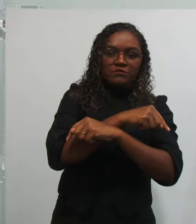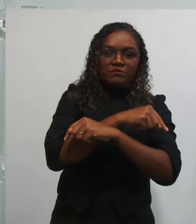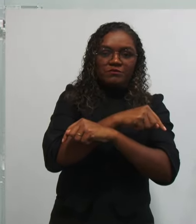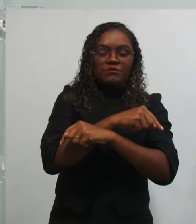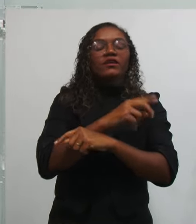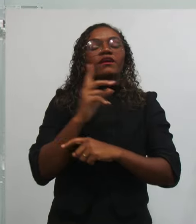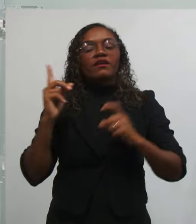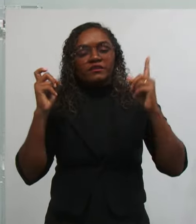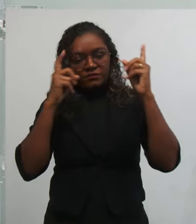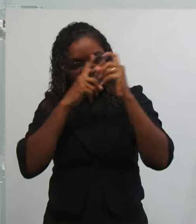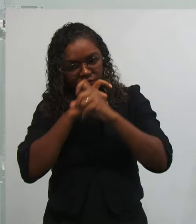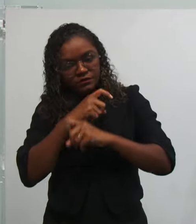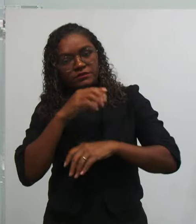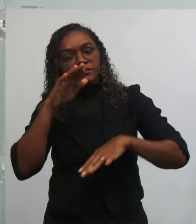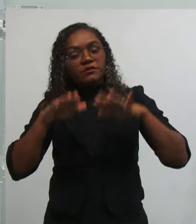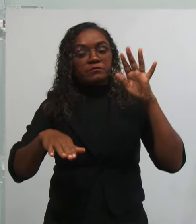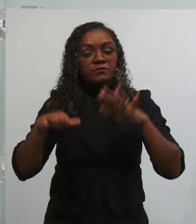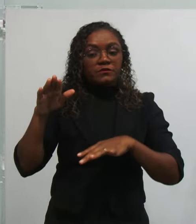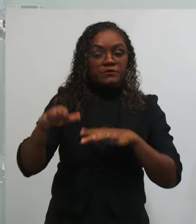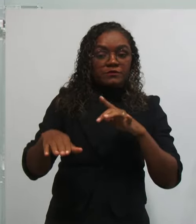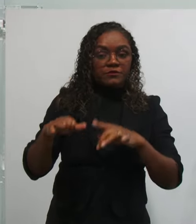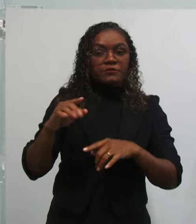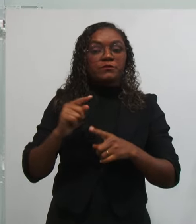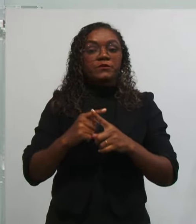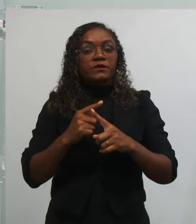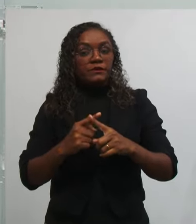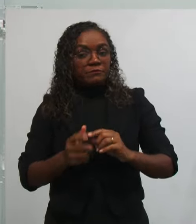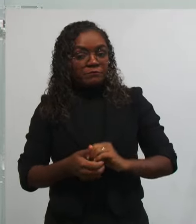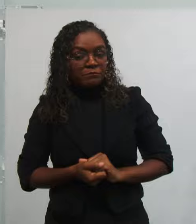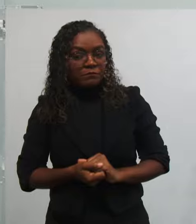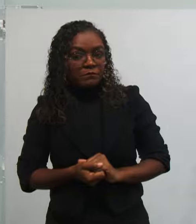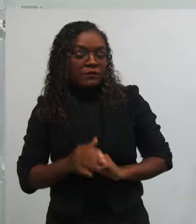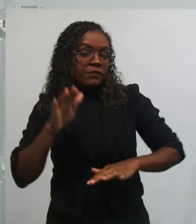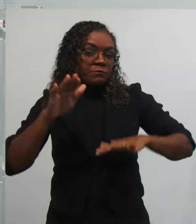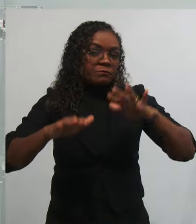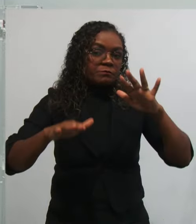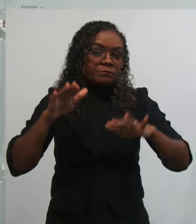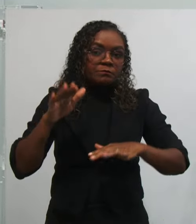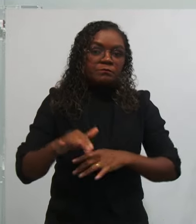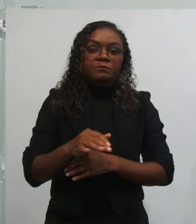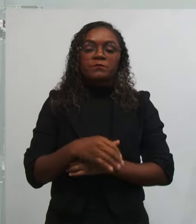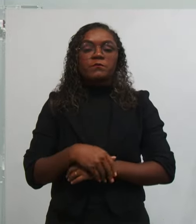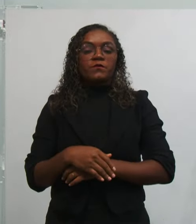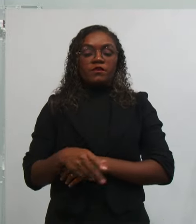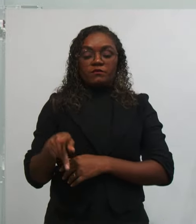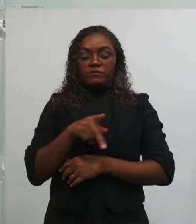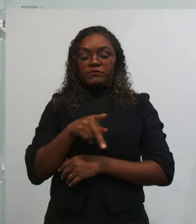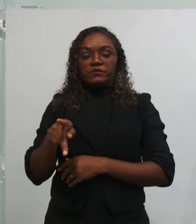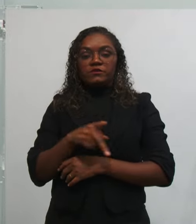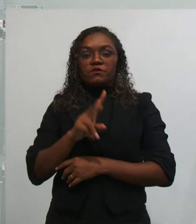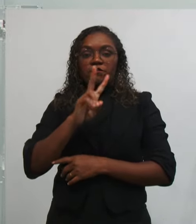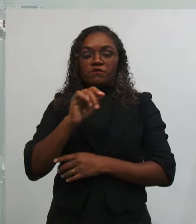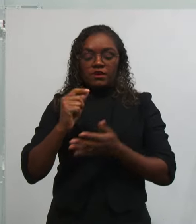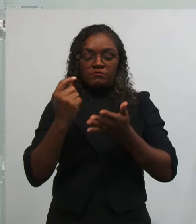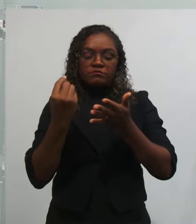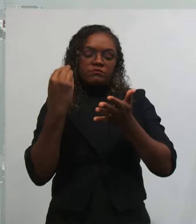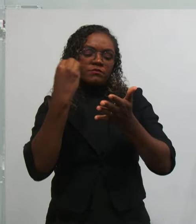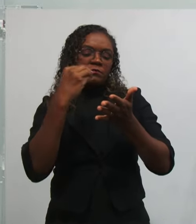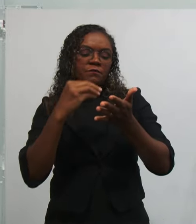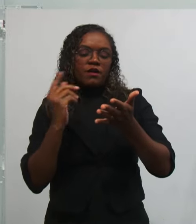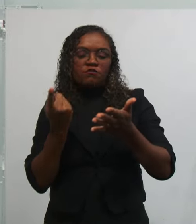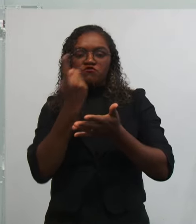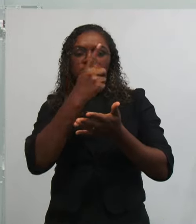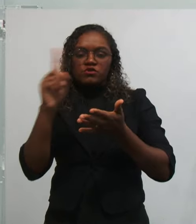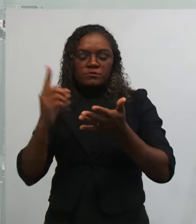para quantitativo muitas vezes isso é arbitrário então quando você vai fechar uma nota do aluno O que que você está considerando